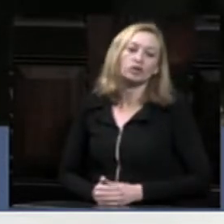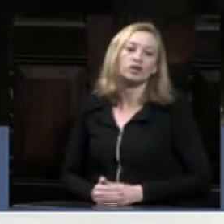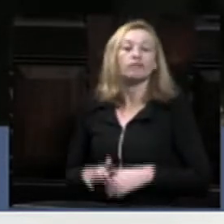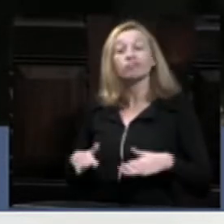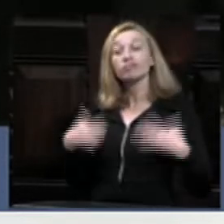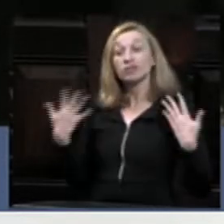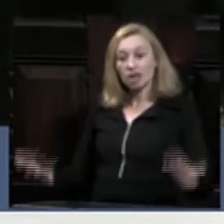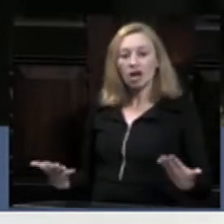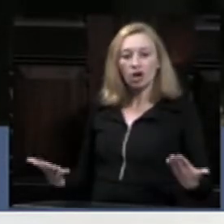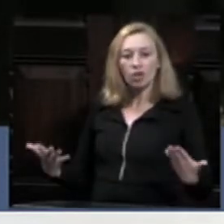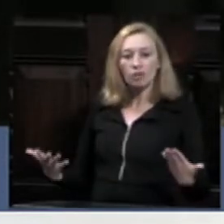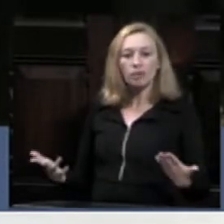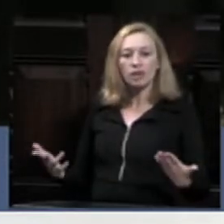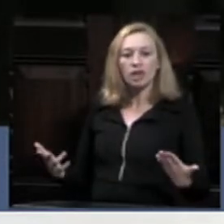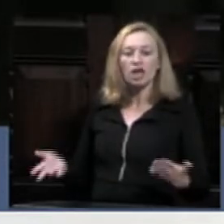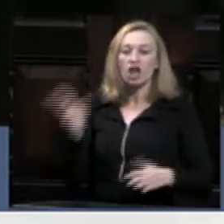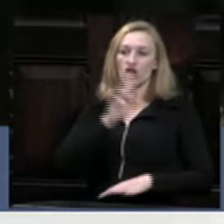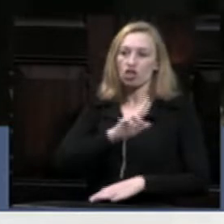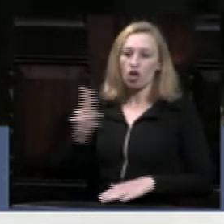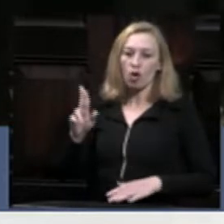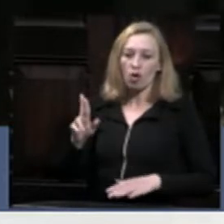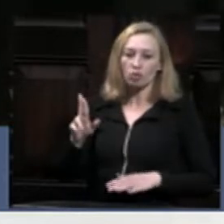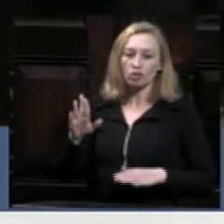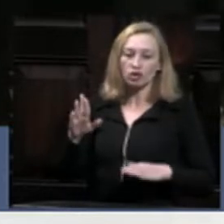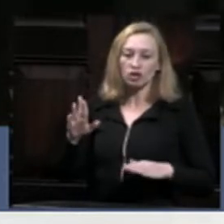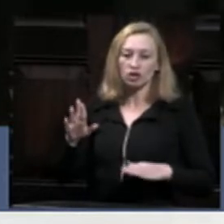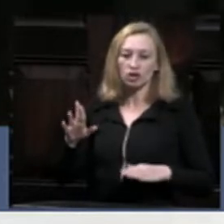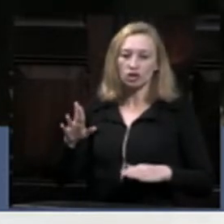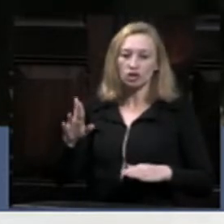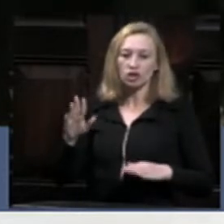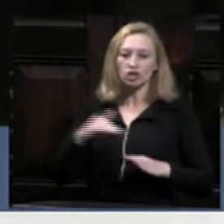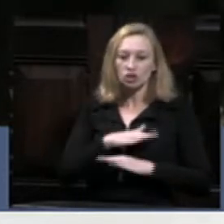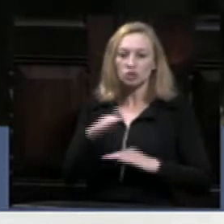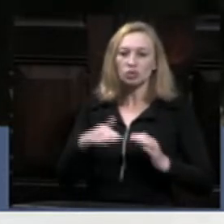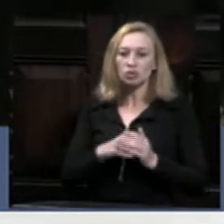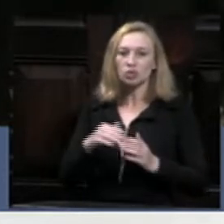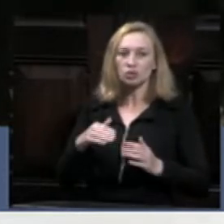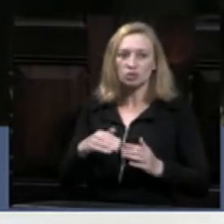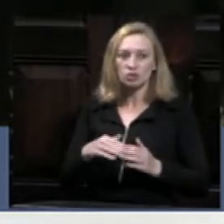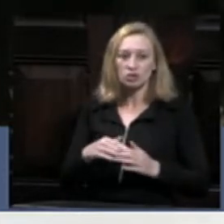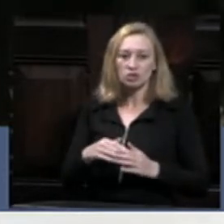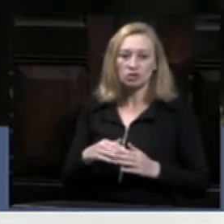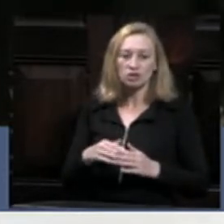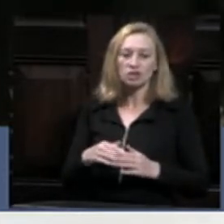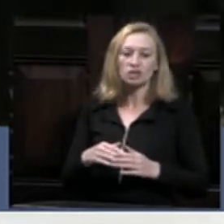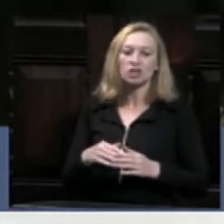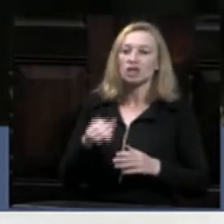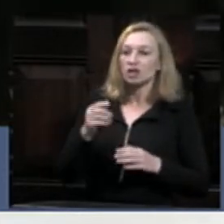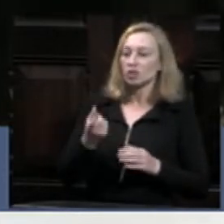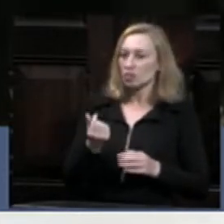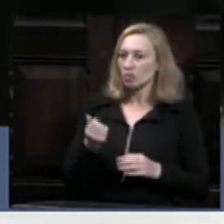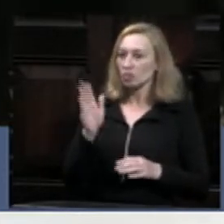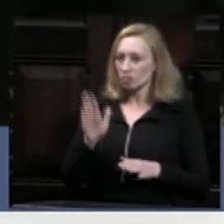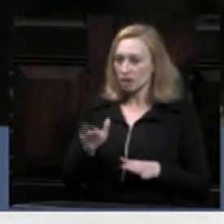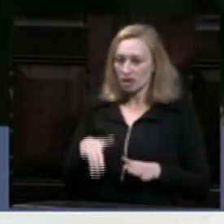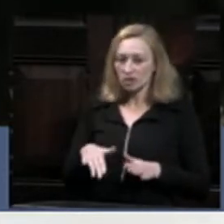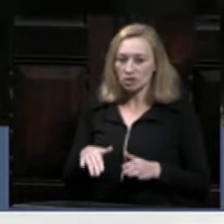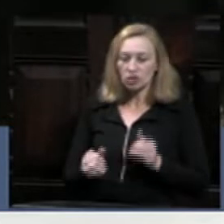nome das gerais e dos preços populares, para que o futebol não